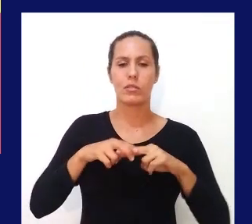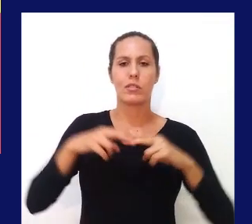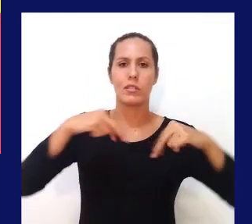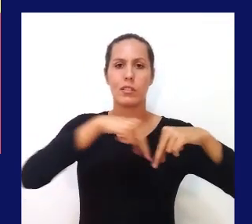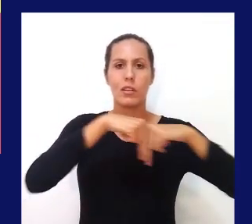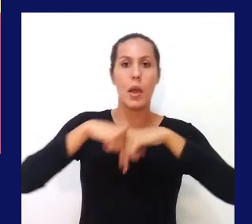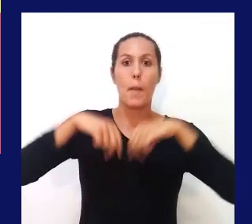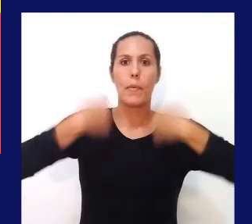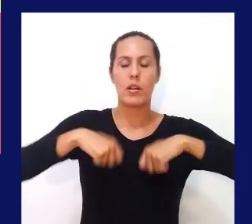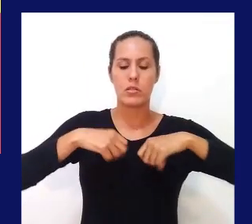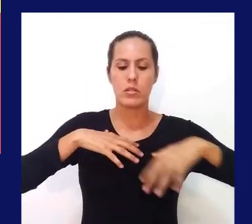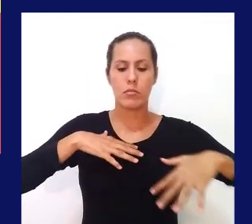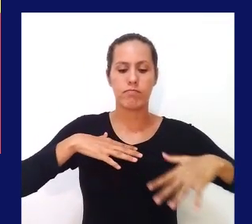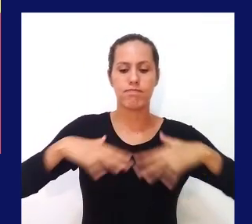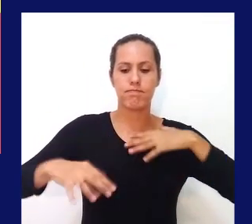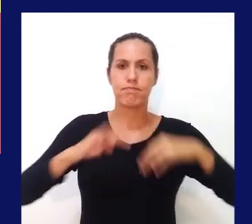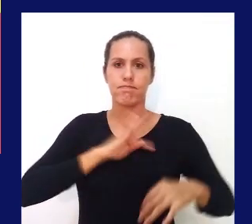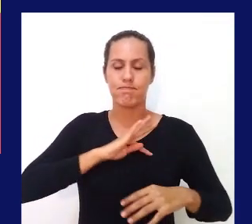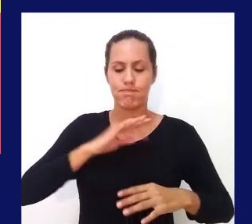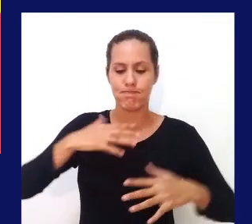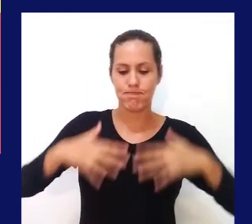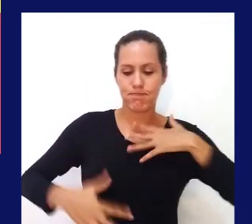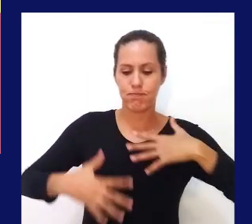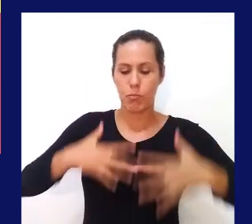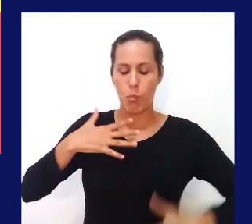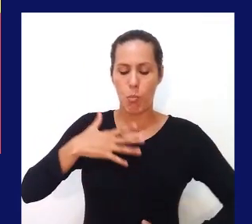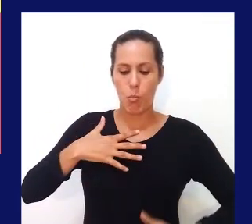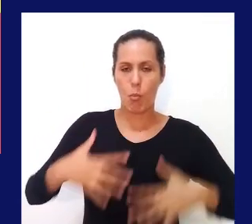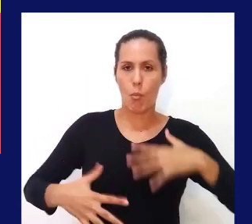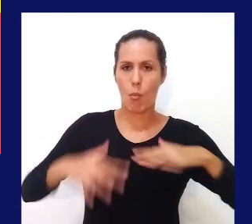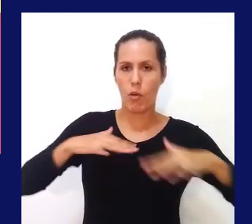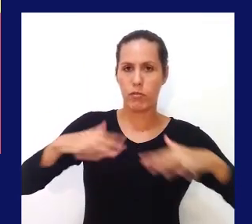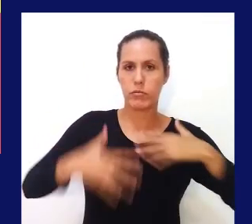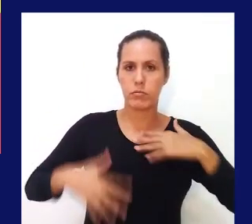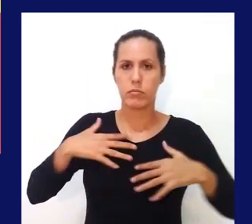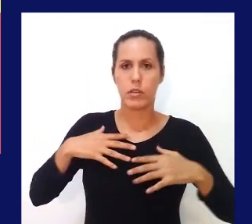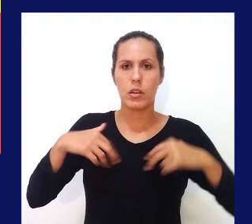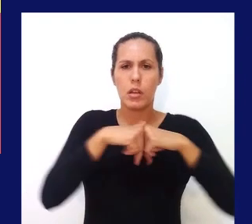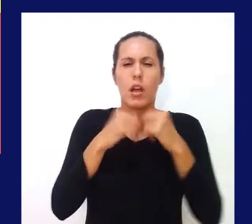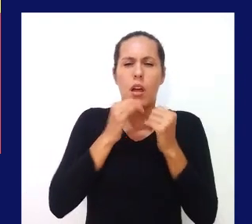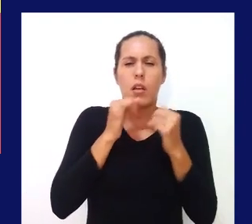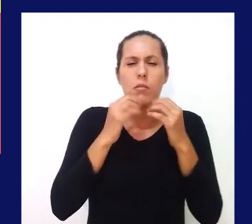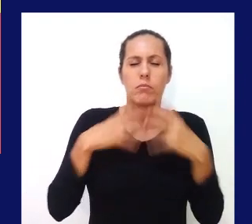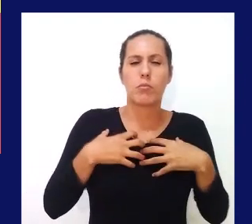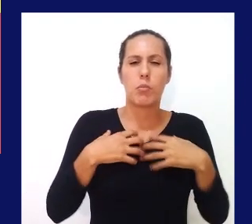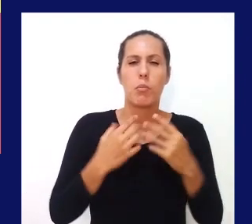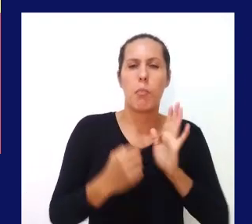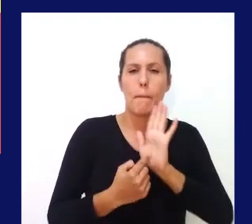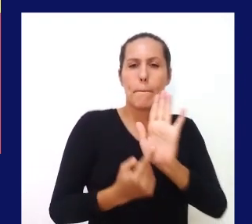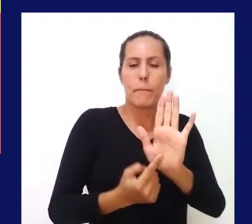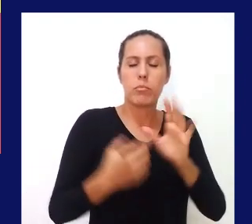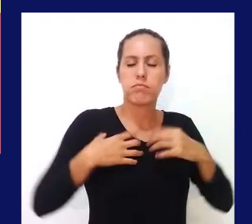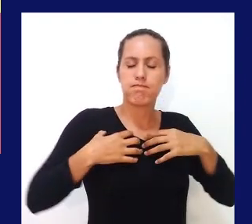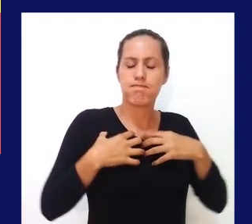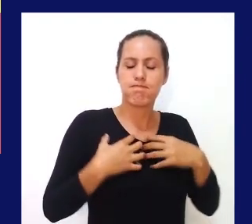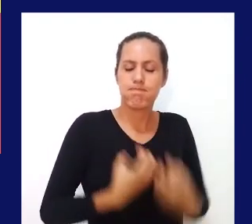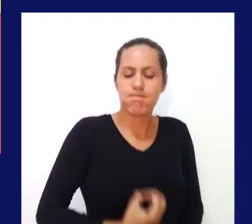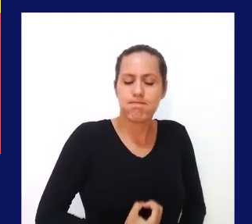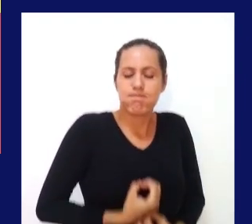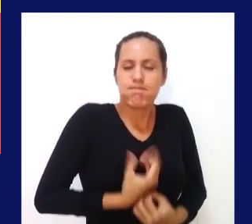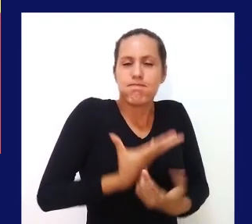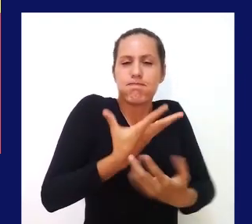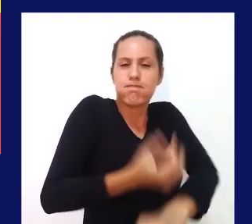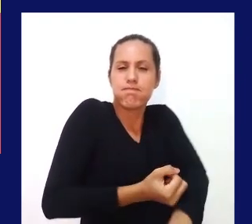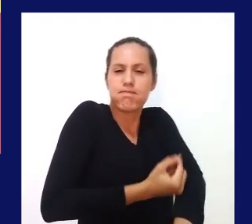coreografias possuem um certo grau de complexidade e transmitem sensualidade, paixão e tristeza, o que eu já tinha falado para vocês.